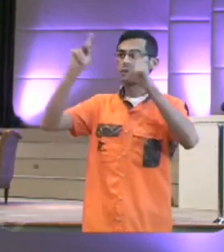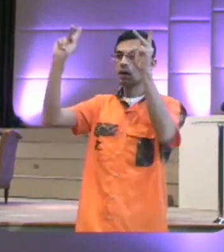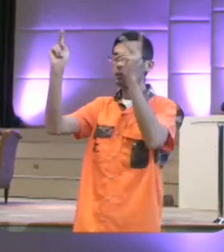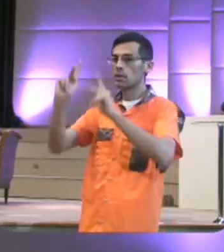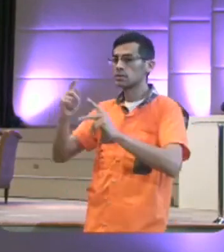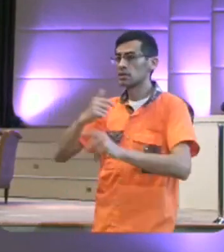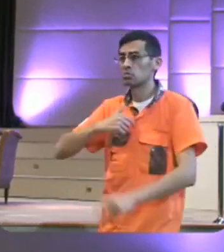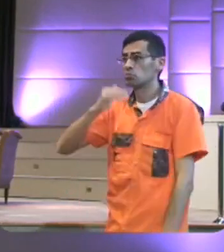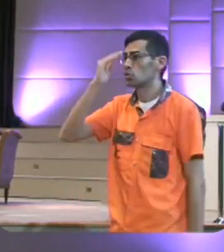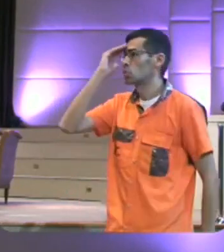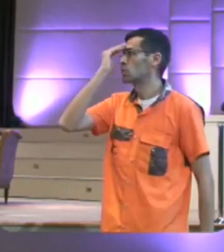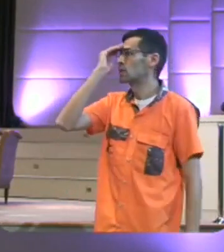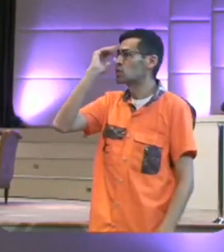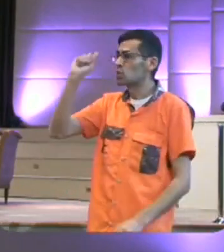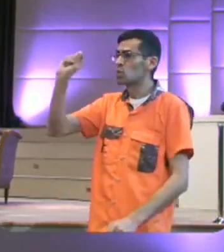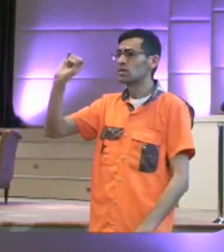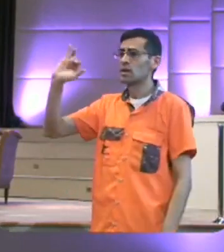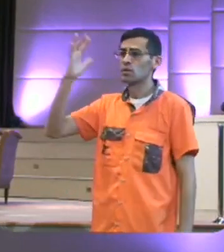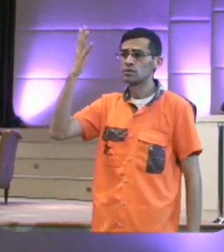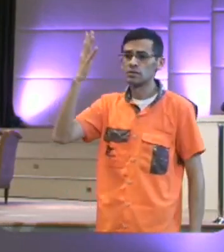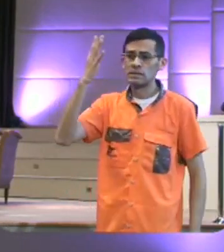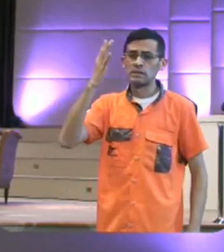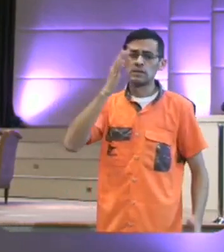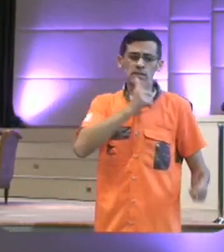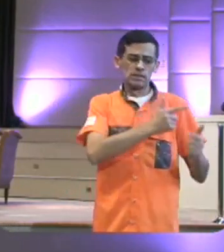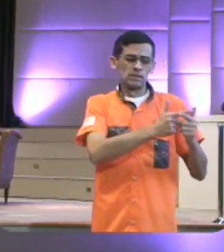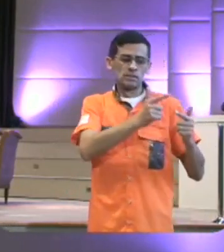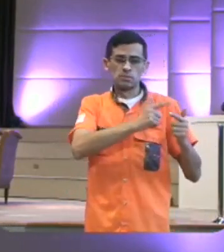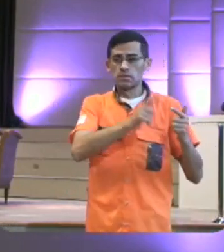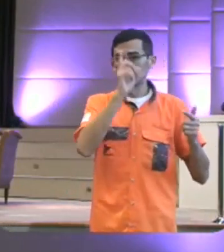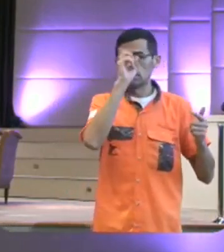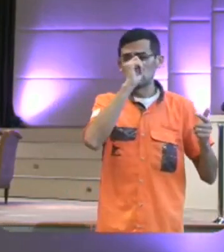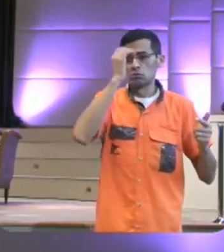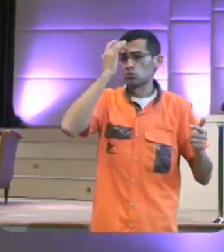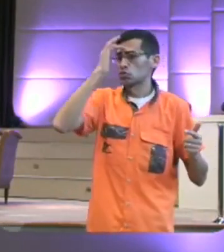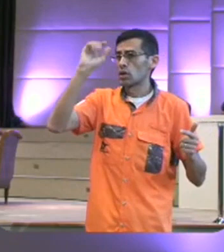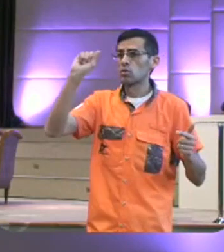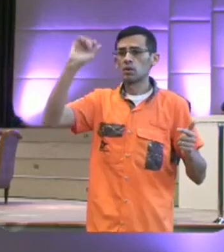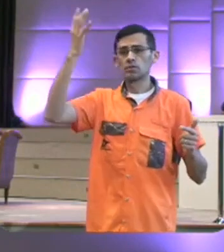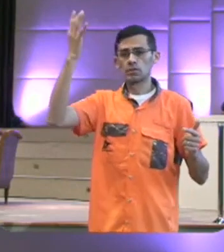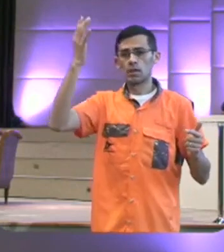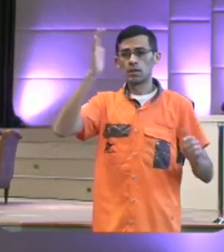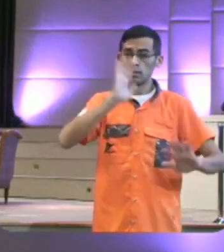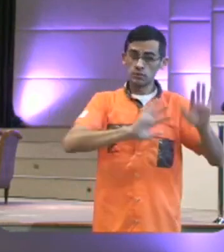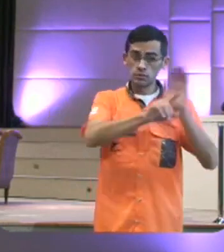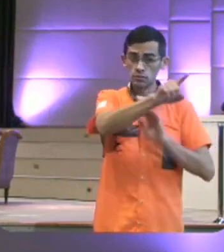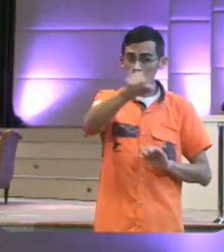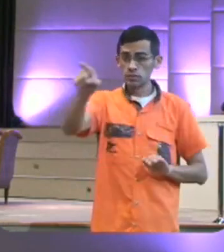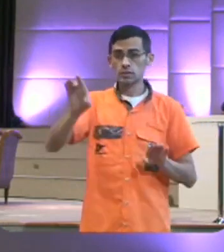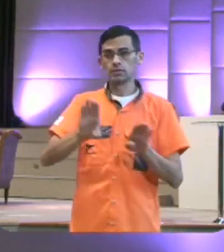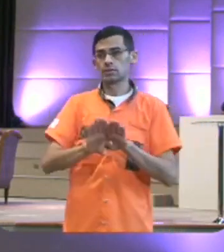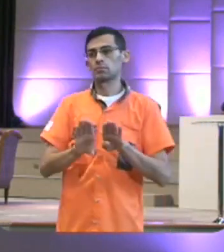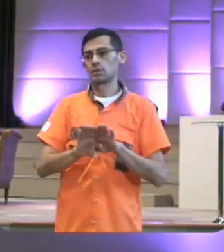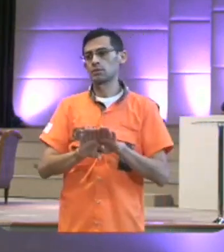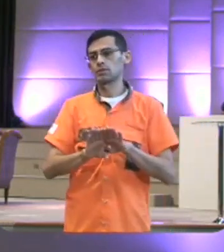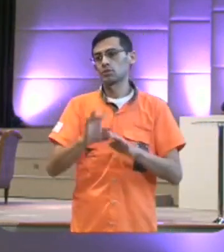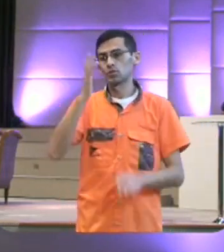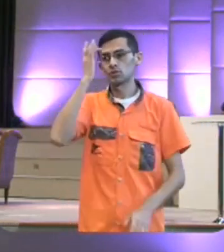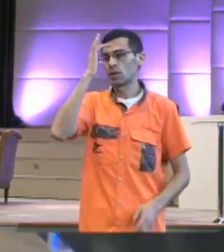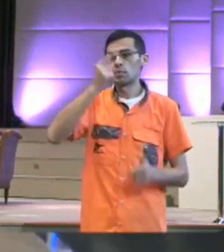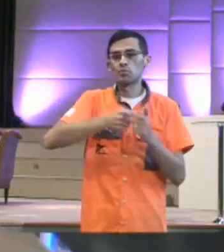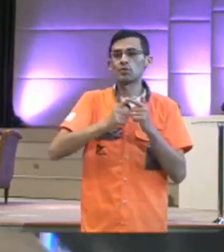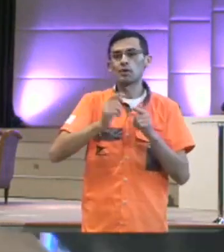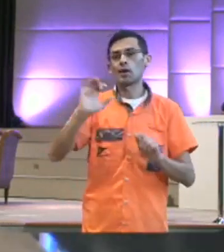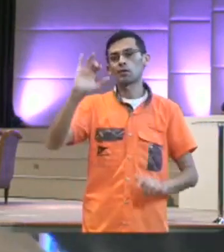Senhor, eu não entendo algumas vezes o que está acontecendo. Eu acho que você também. Eu